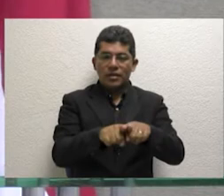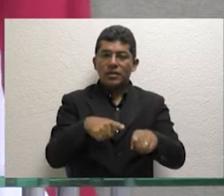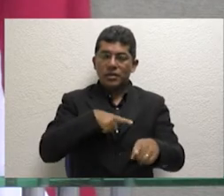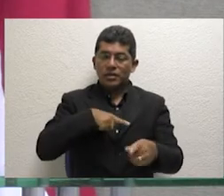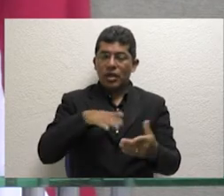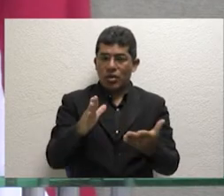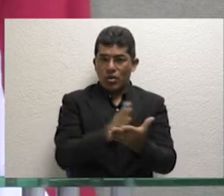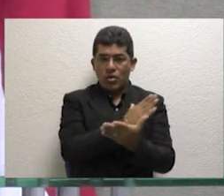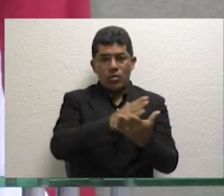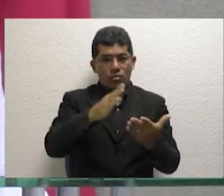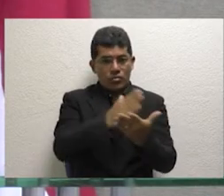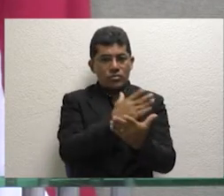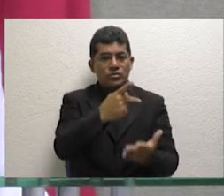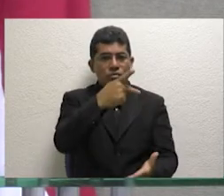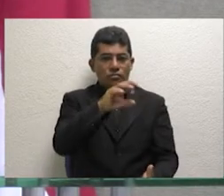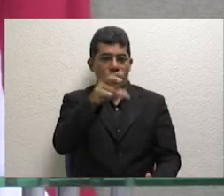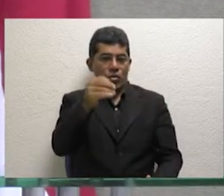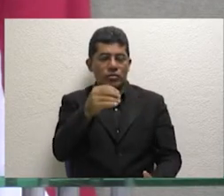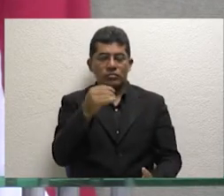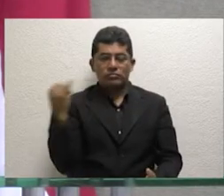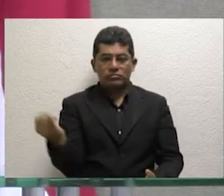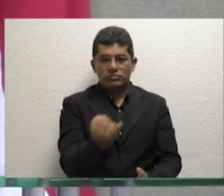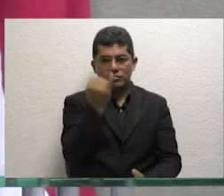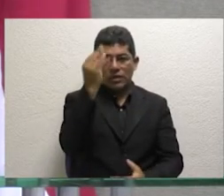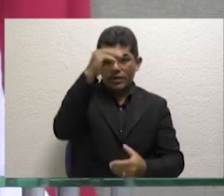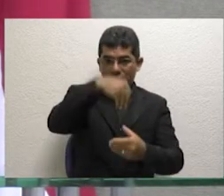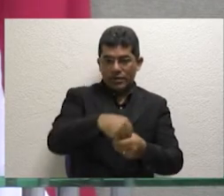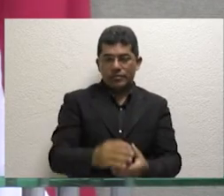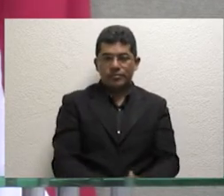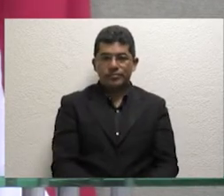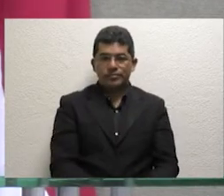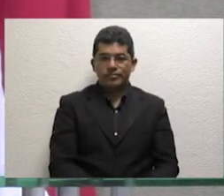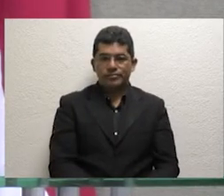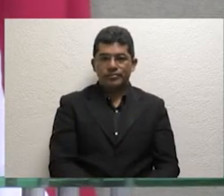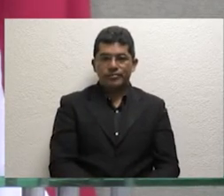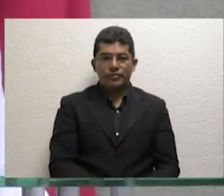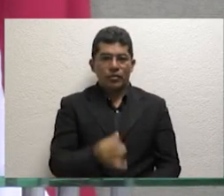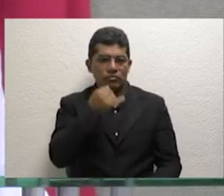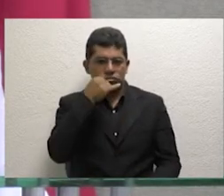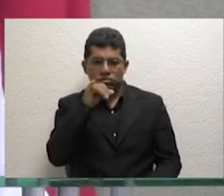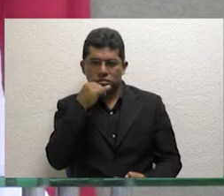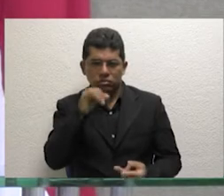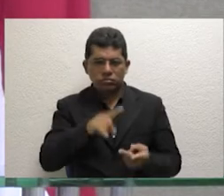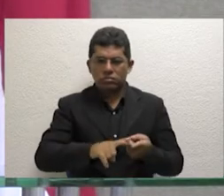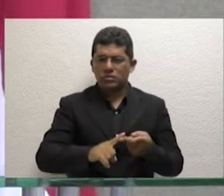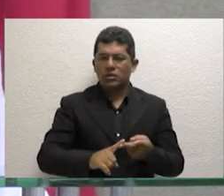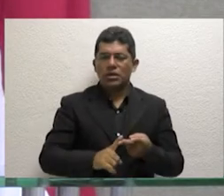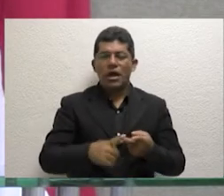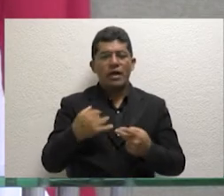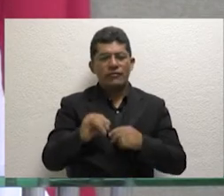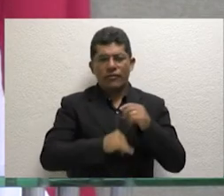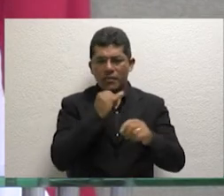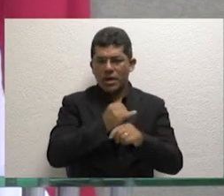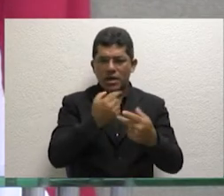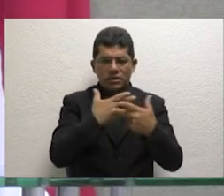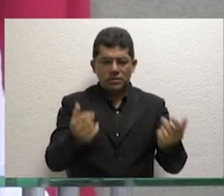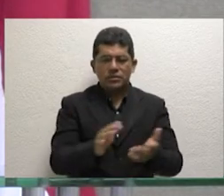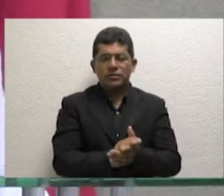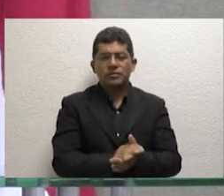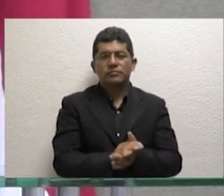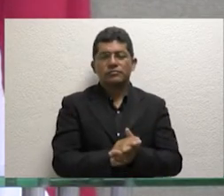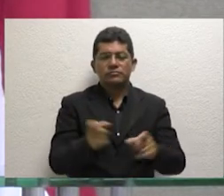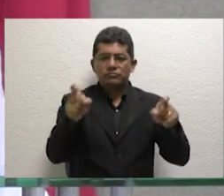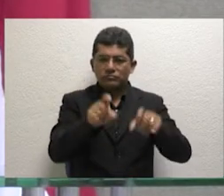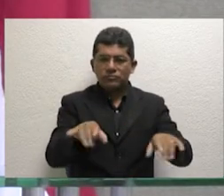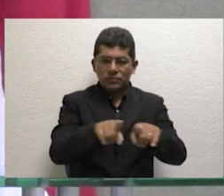polos significativos dentro deles o eletroeletrônico que se somado ao informático representa 50%